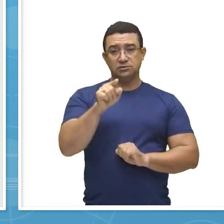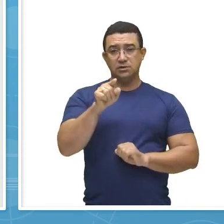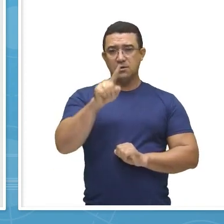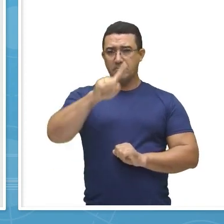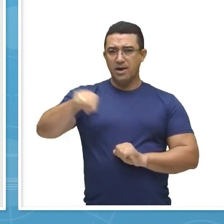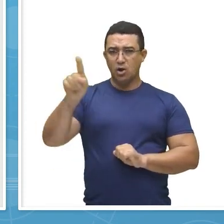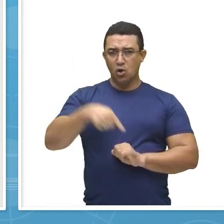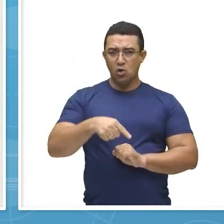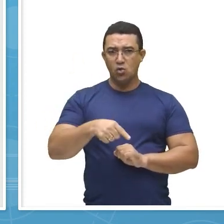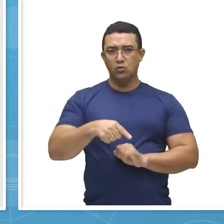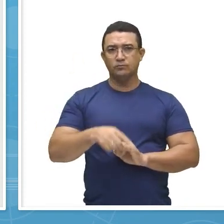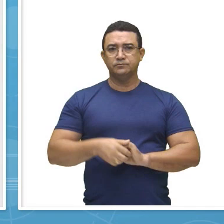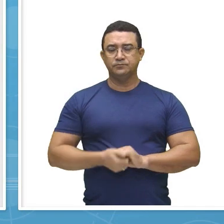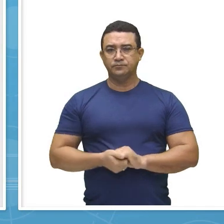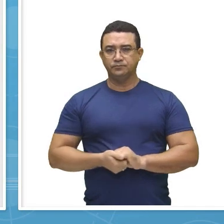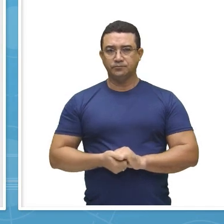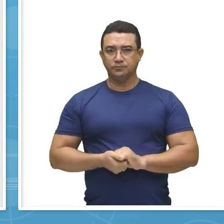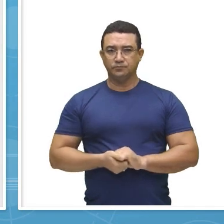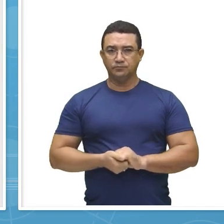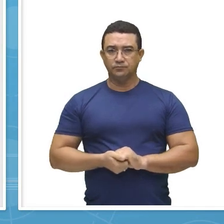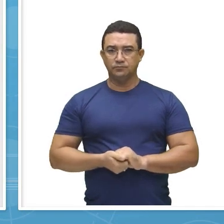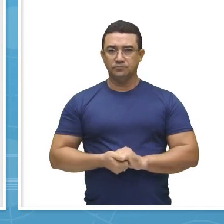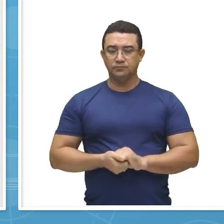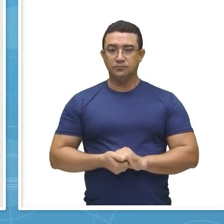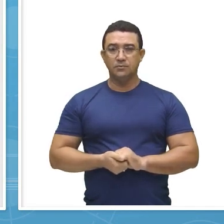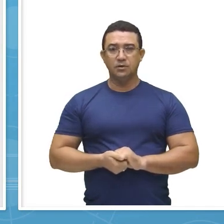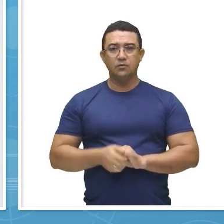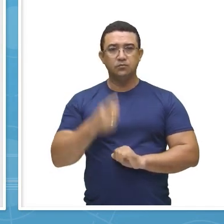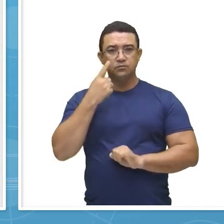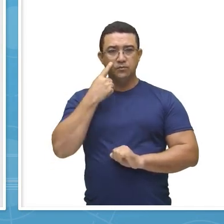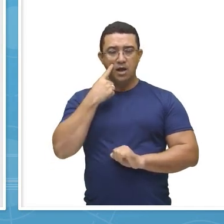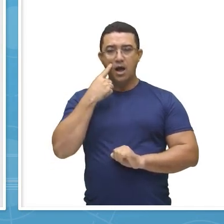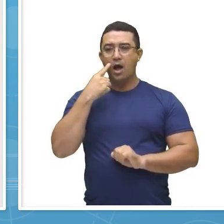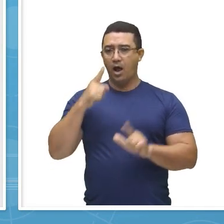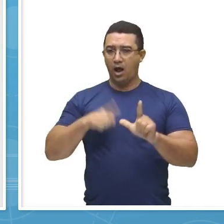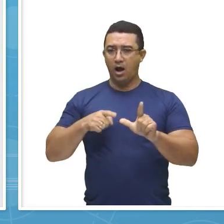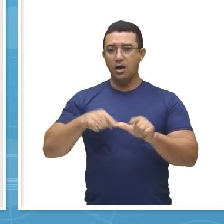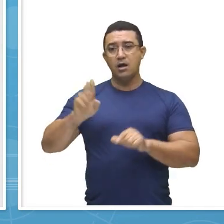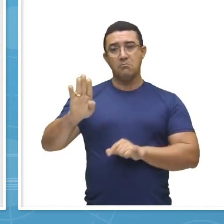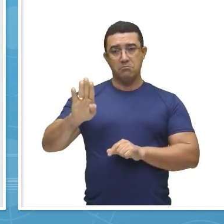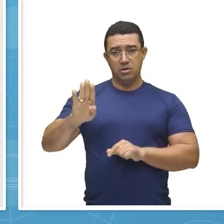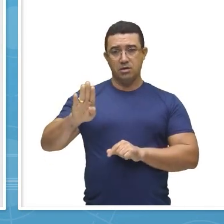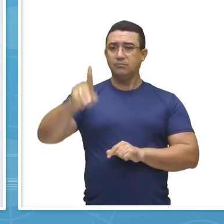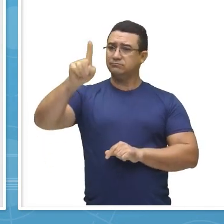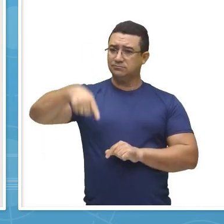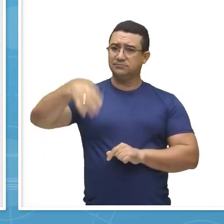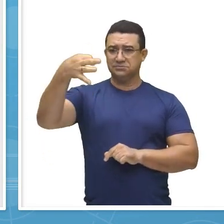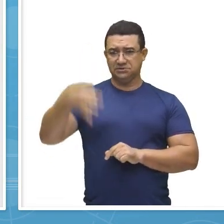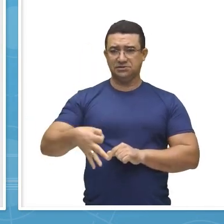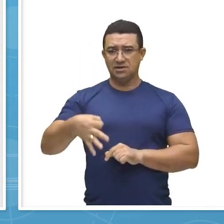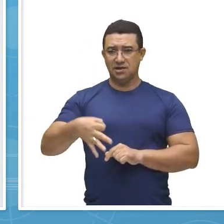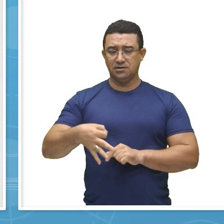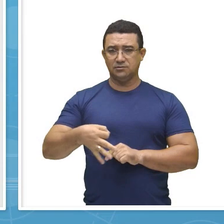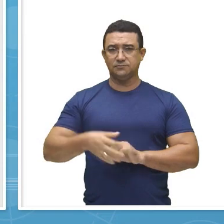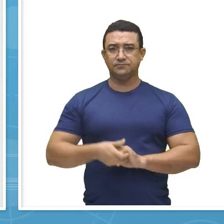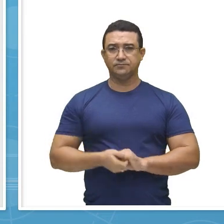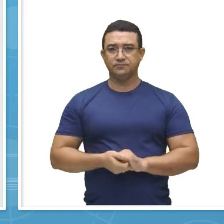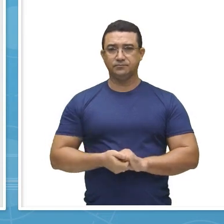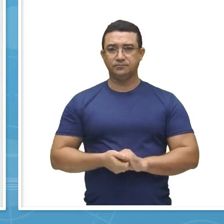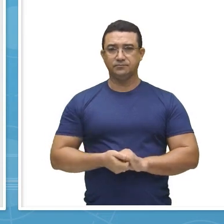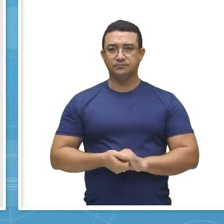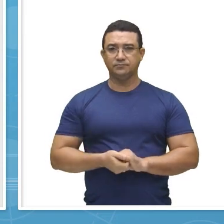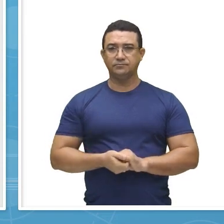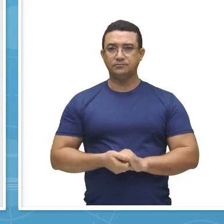D. Então, olha só, a gente vai verificar que a resposta correta é a letra B de bola, que